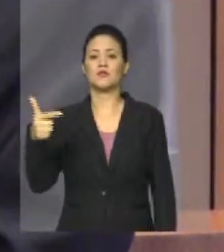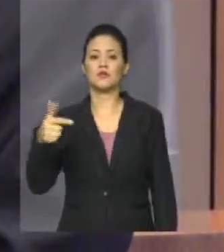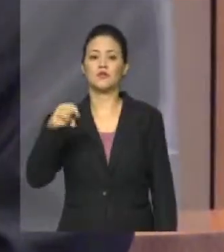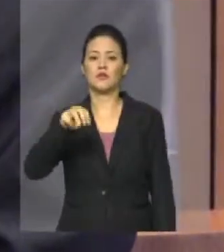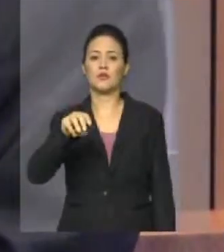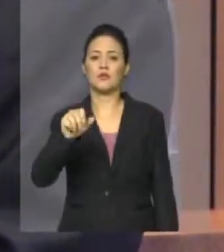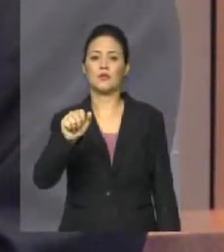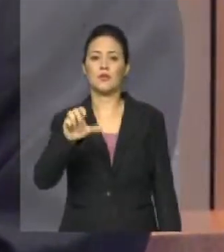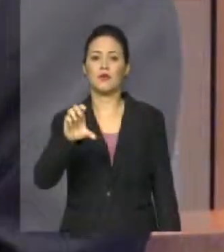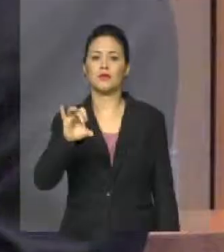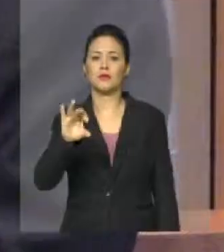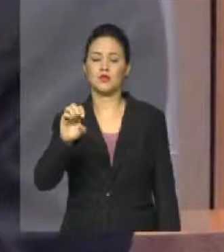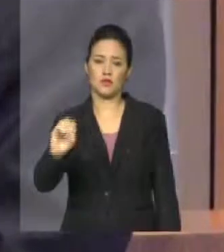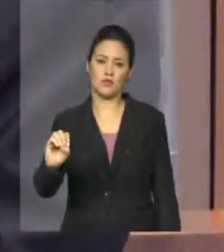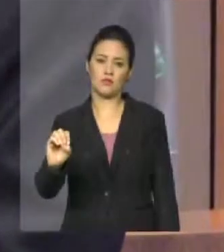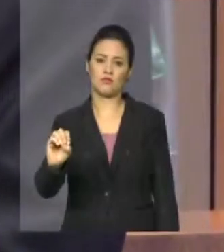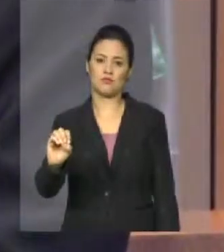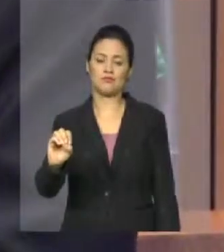Recentemente,